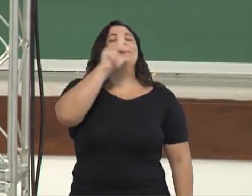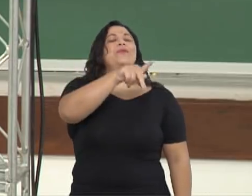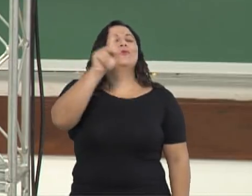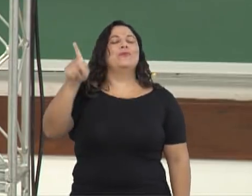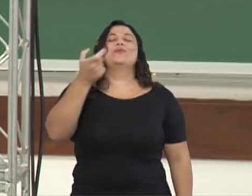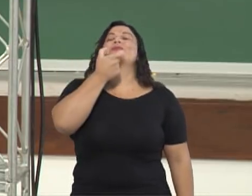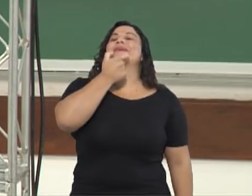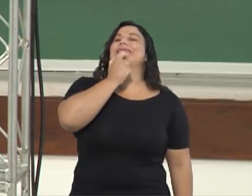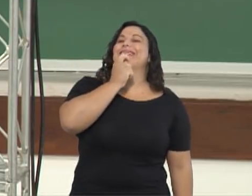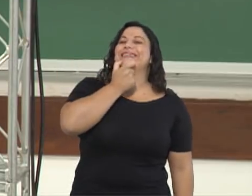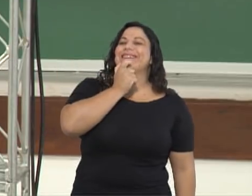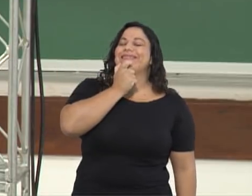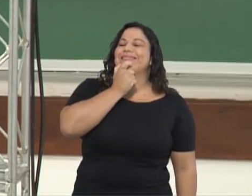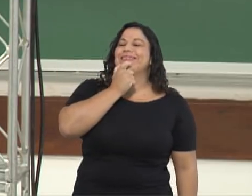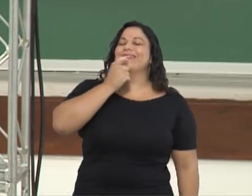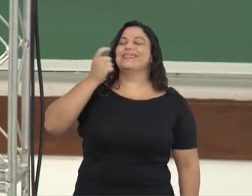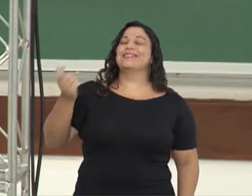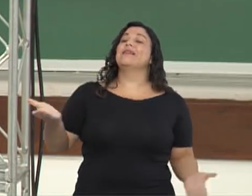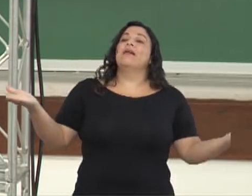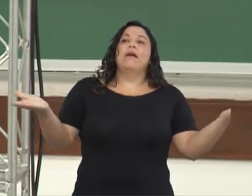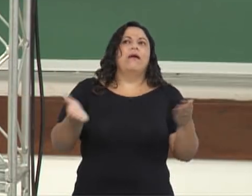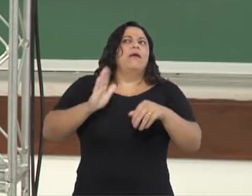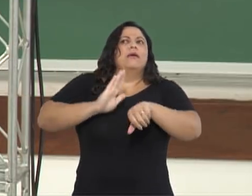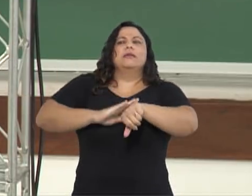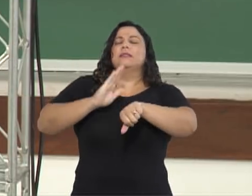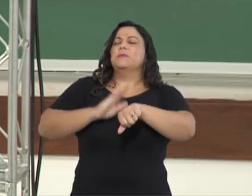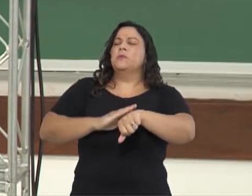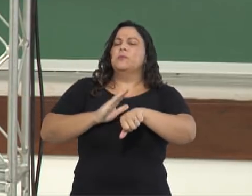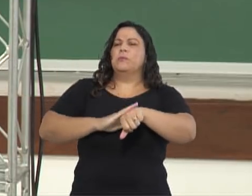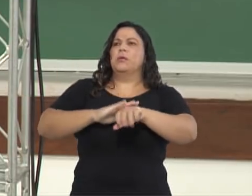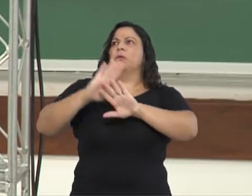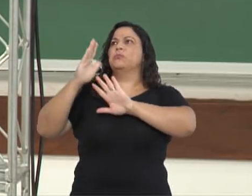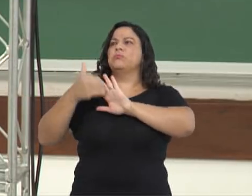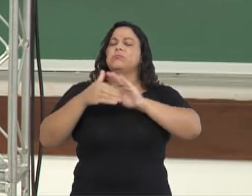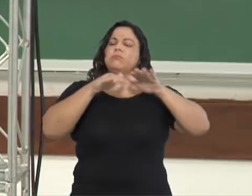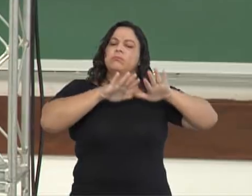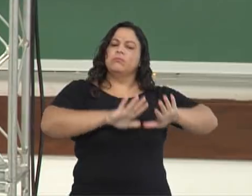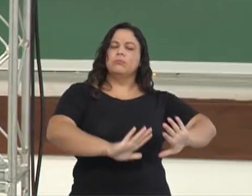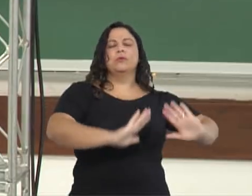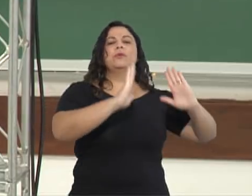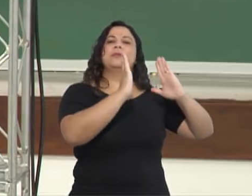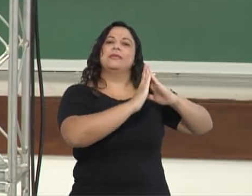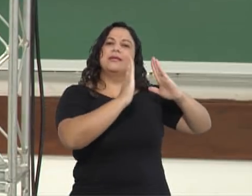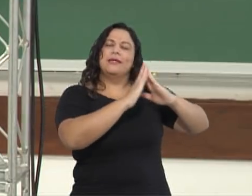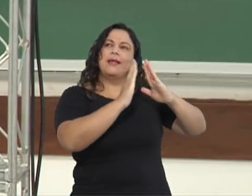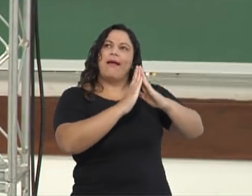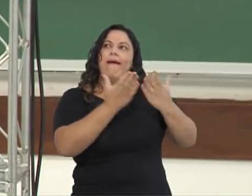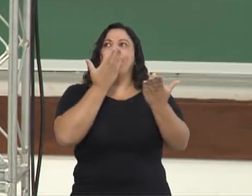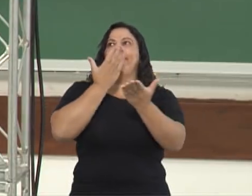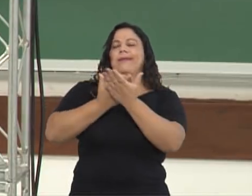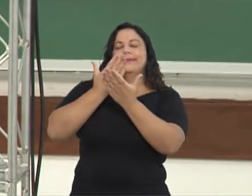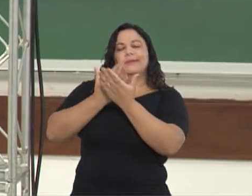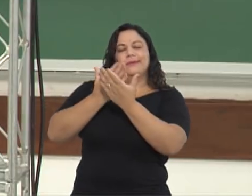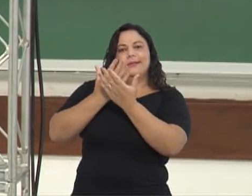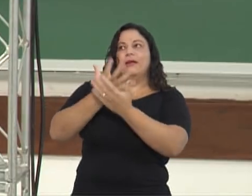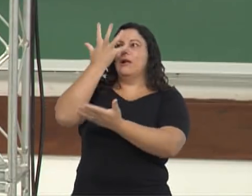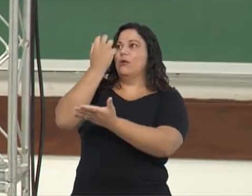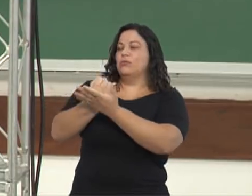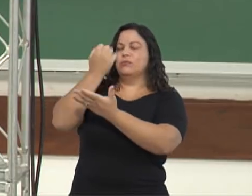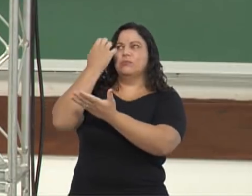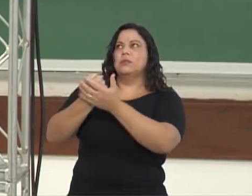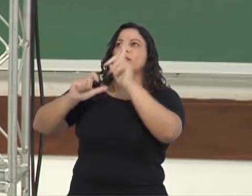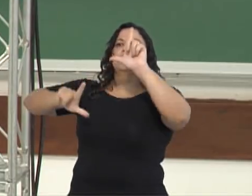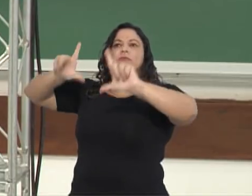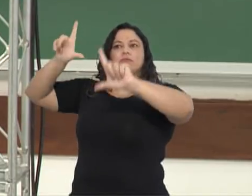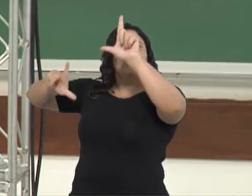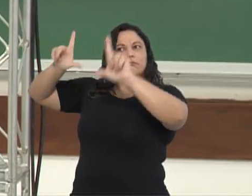teacher. Nesse momento que nós estamos todos em casa, fazendo as nossas aulas pelo aplicativo e pela